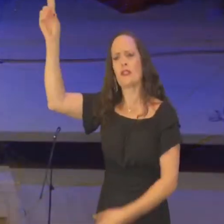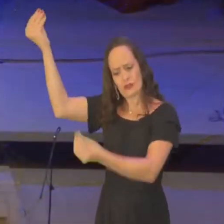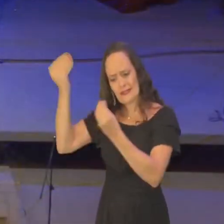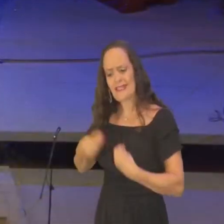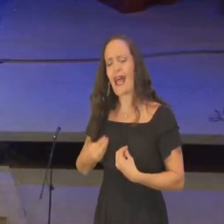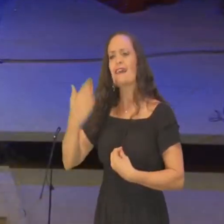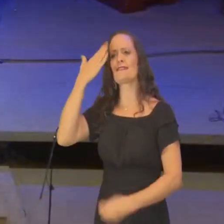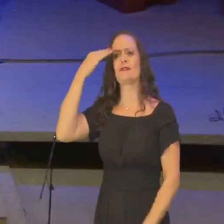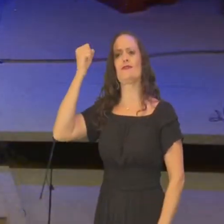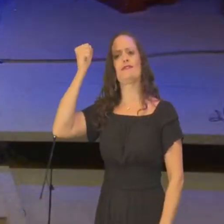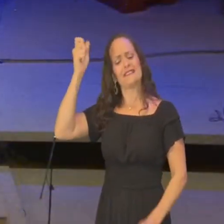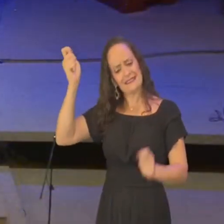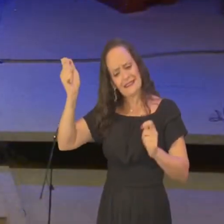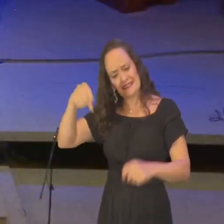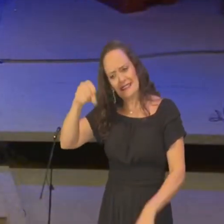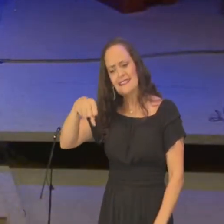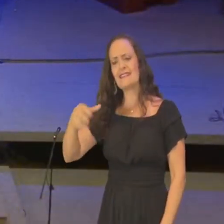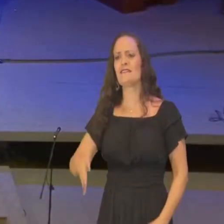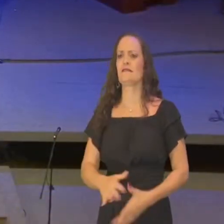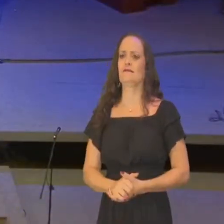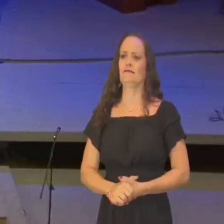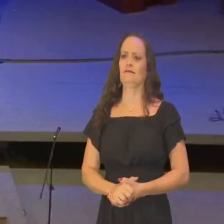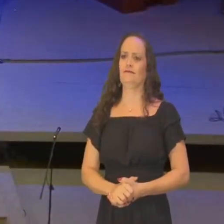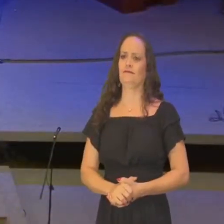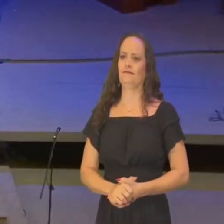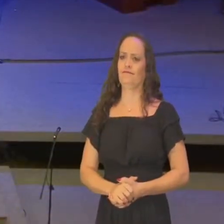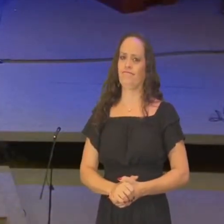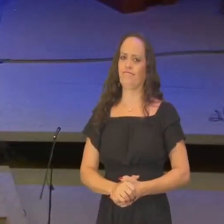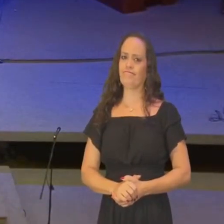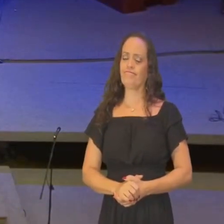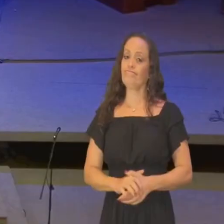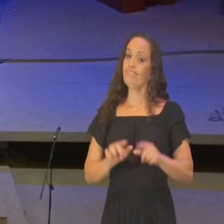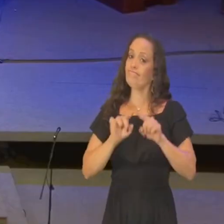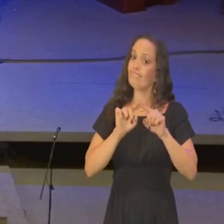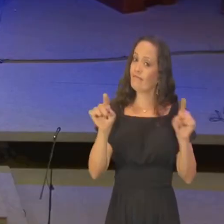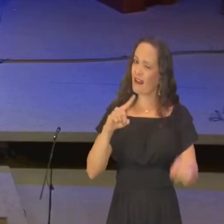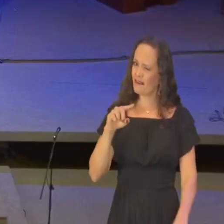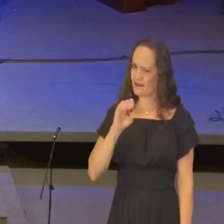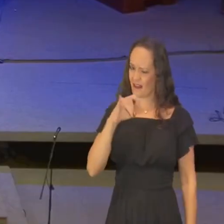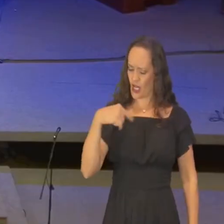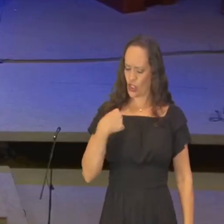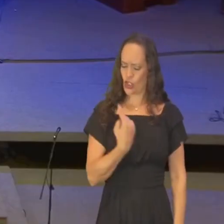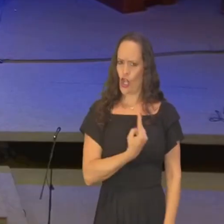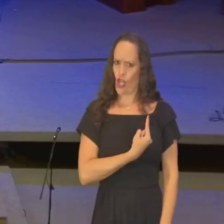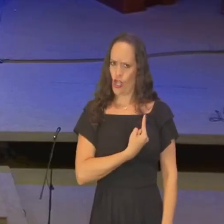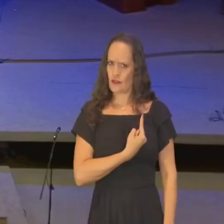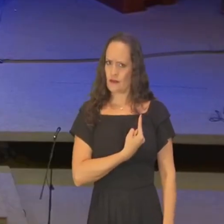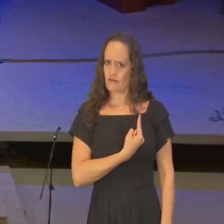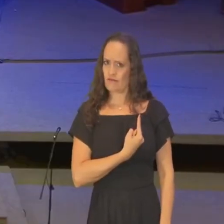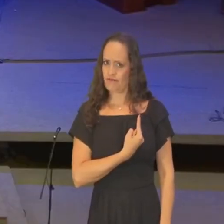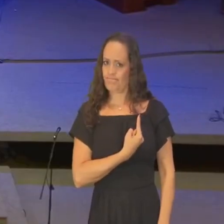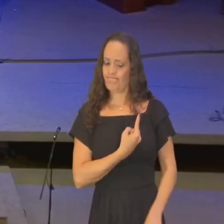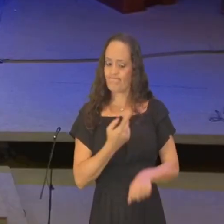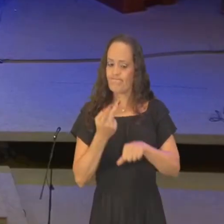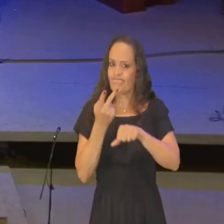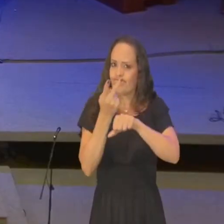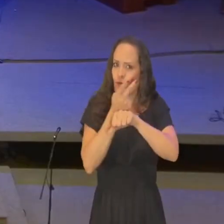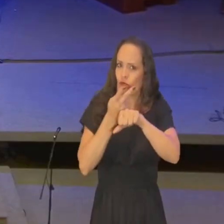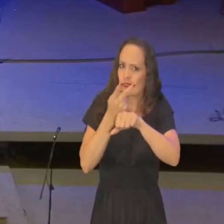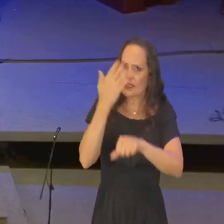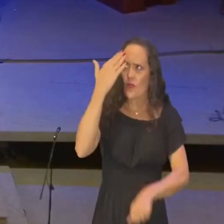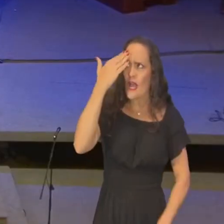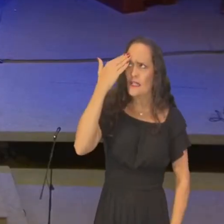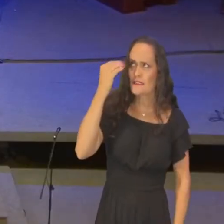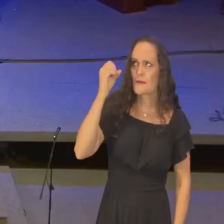não coloca nada como impeditivo. Mas será que nós estamos buscando a sabedoria de Deus,